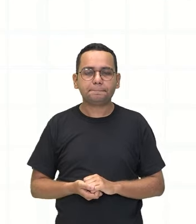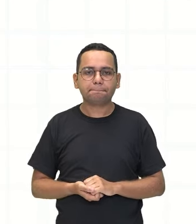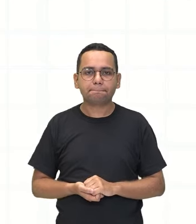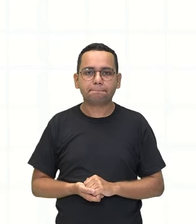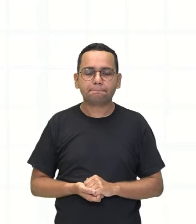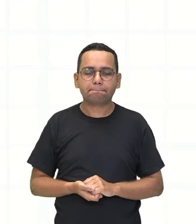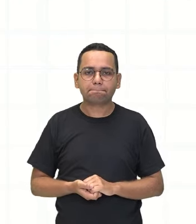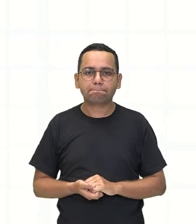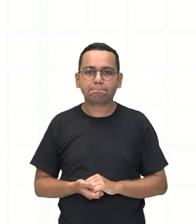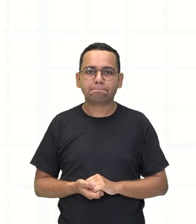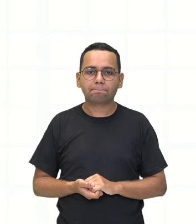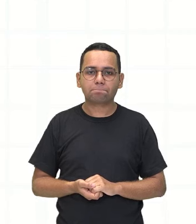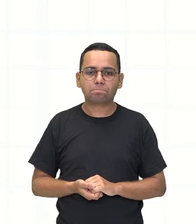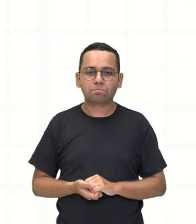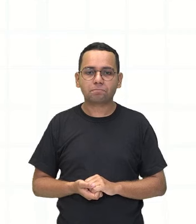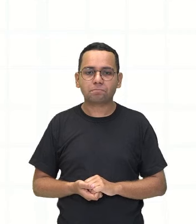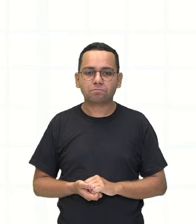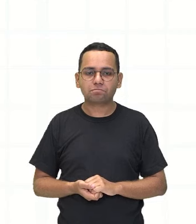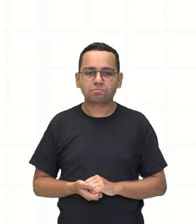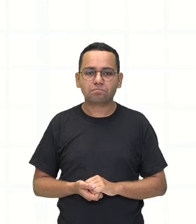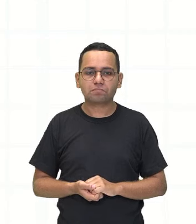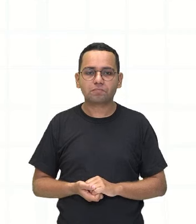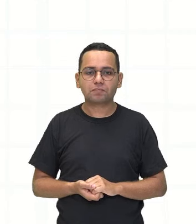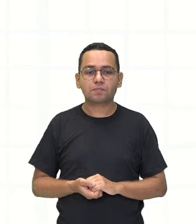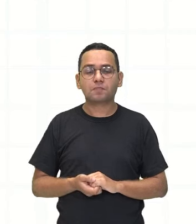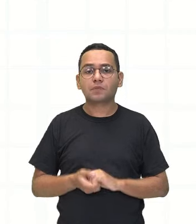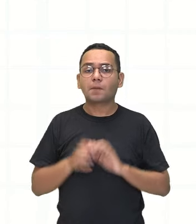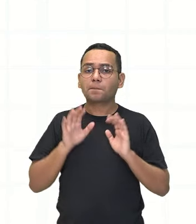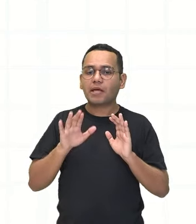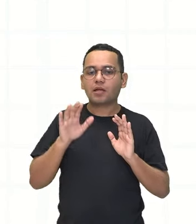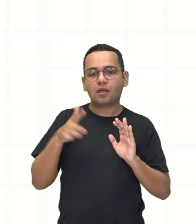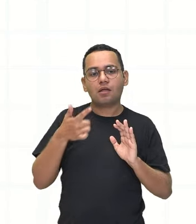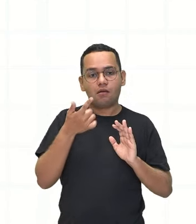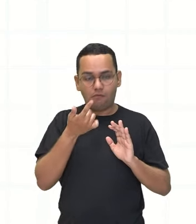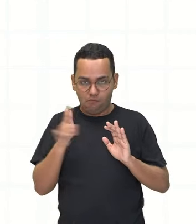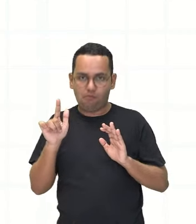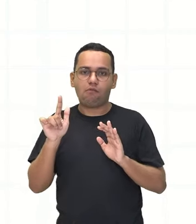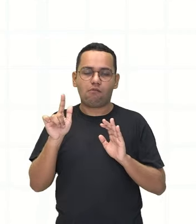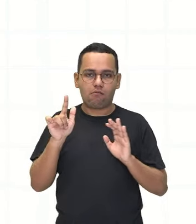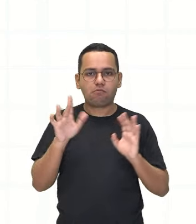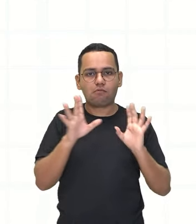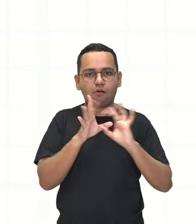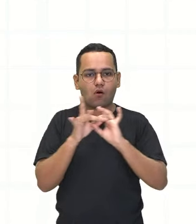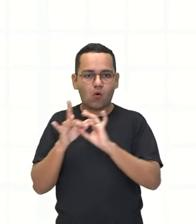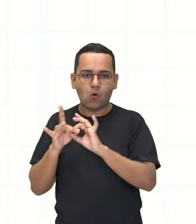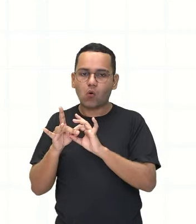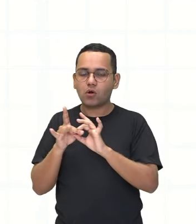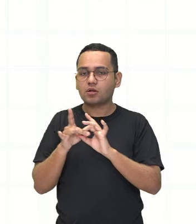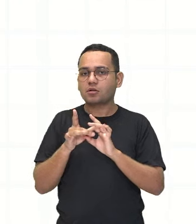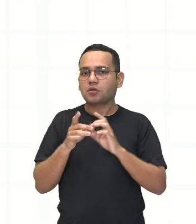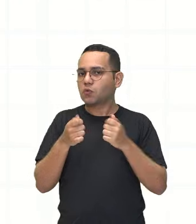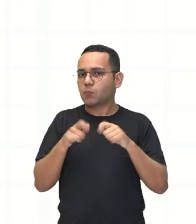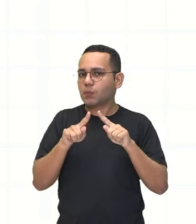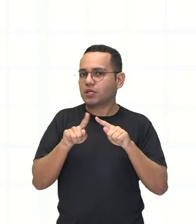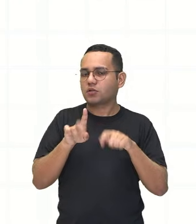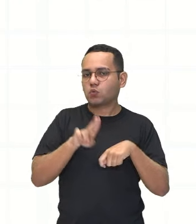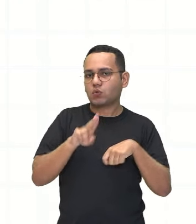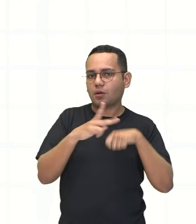certo? Porém, em outros contextos, que eu não tenha que utilizar o pronome ele ou